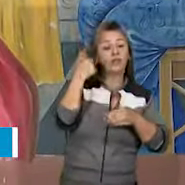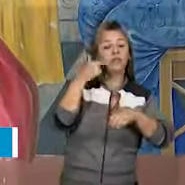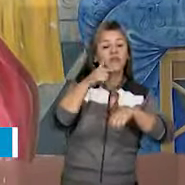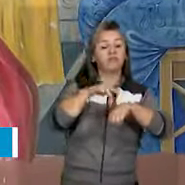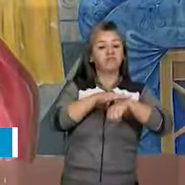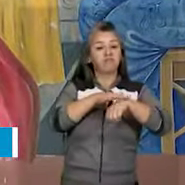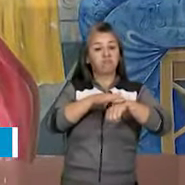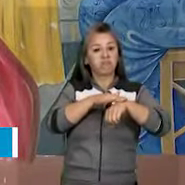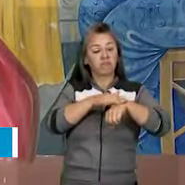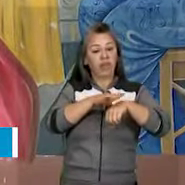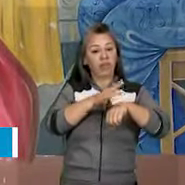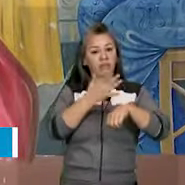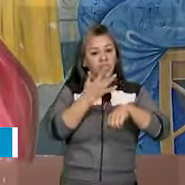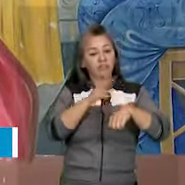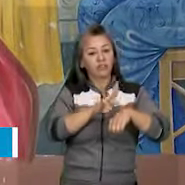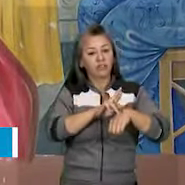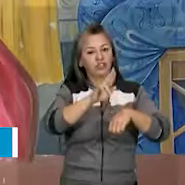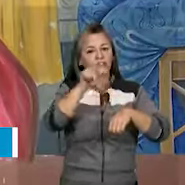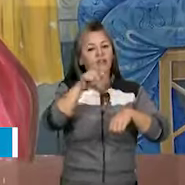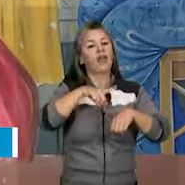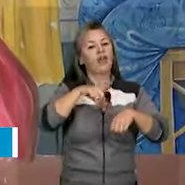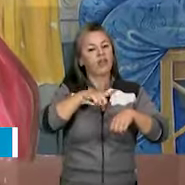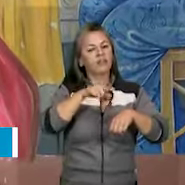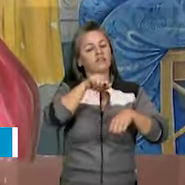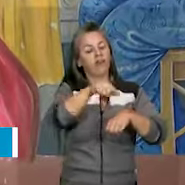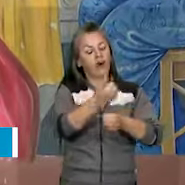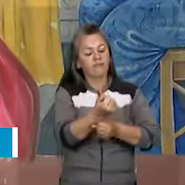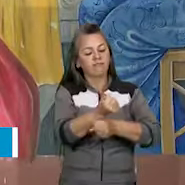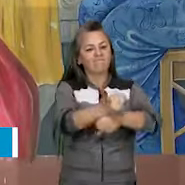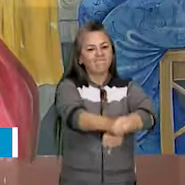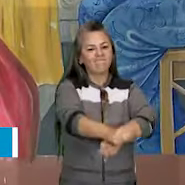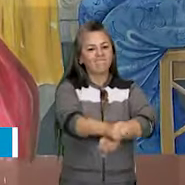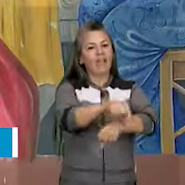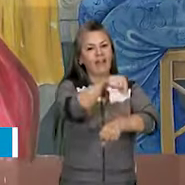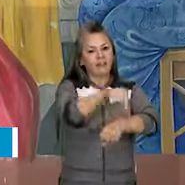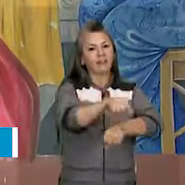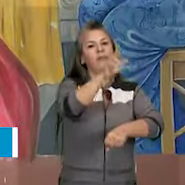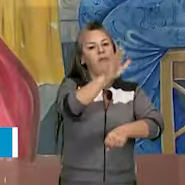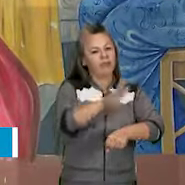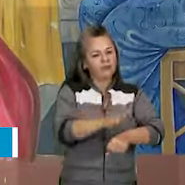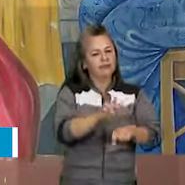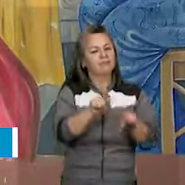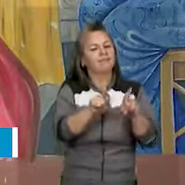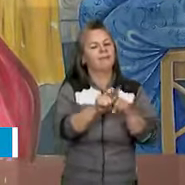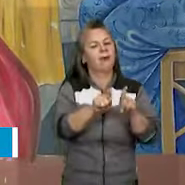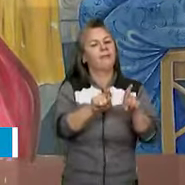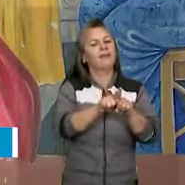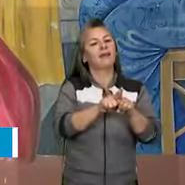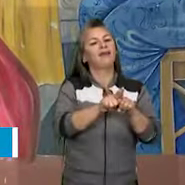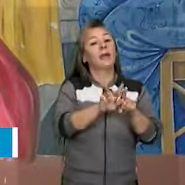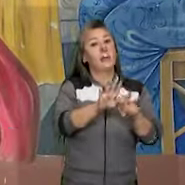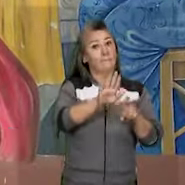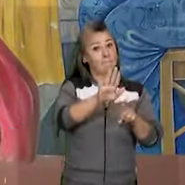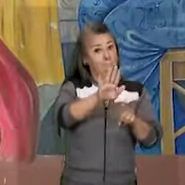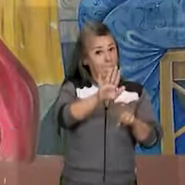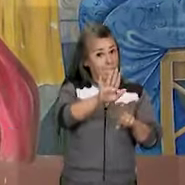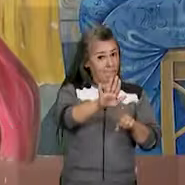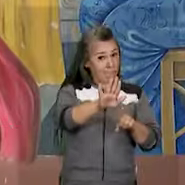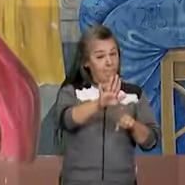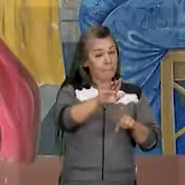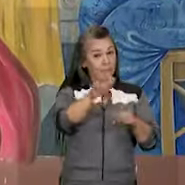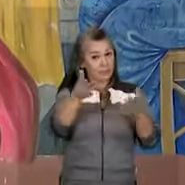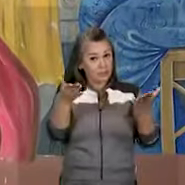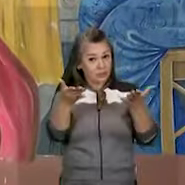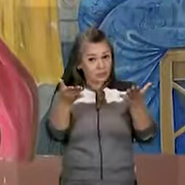de escravização de seres humanos, também foram escravizados aqui no nosso país. Tá? Mas a gente também, né,